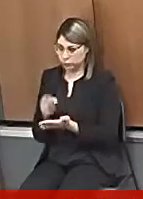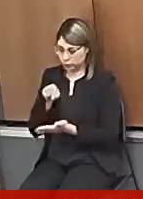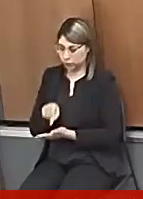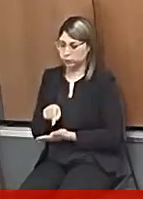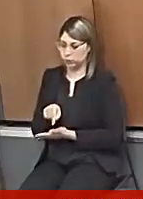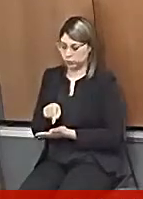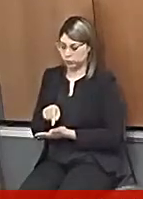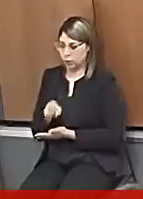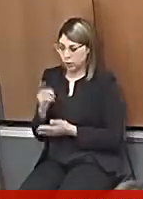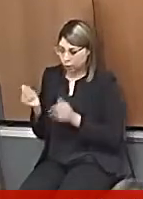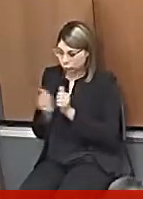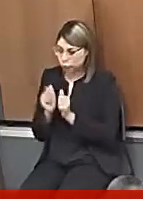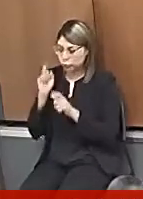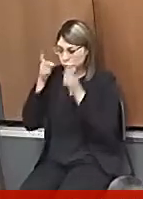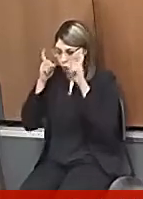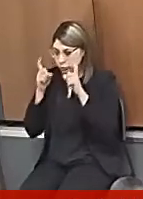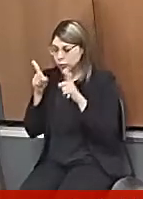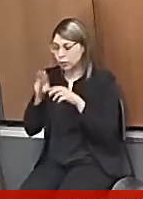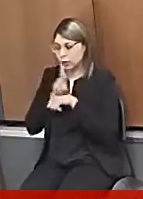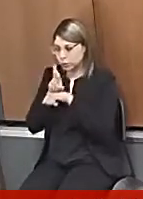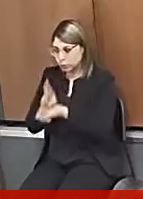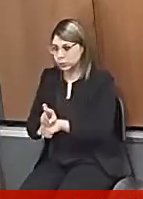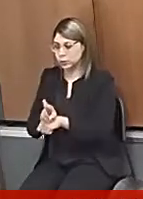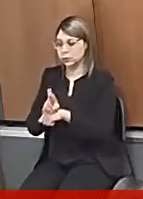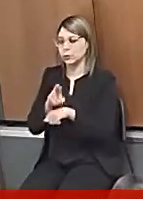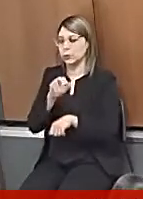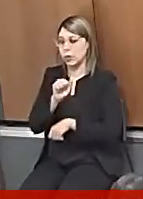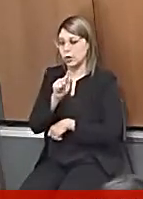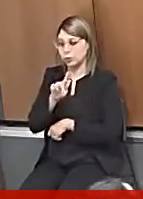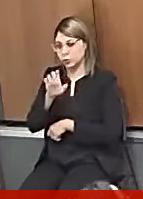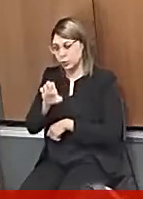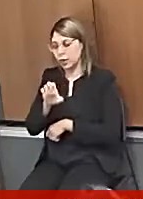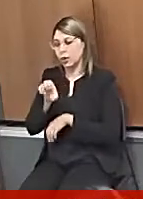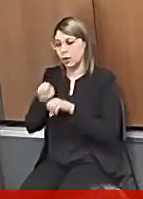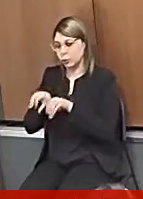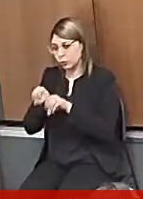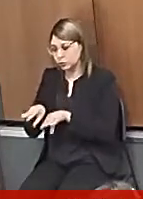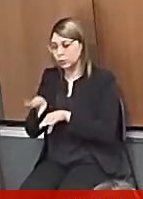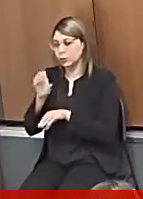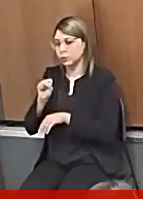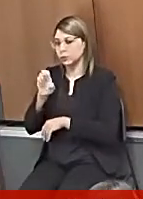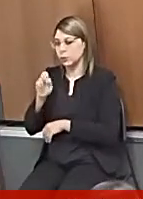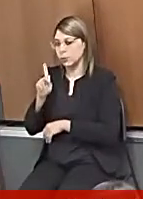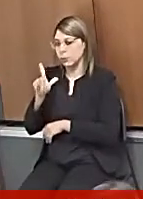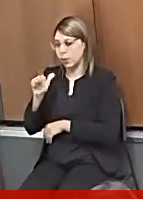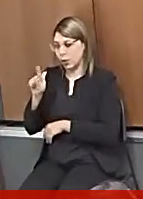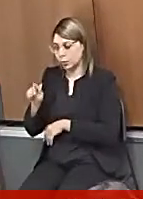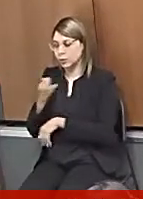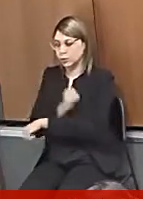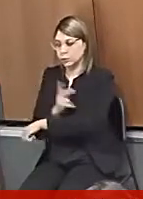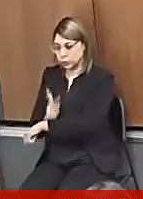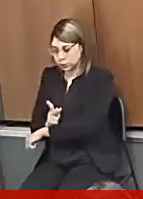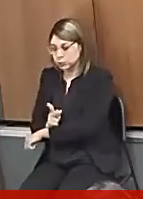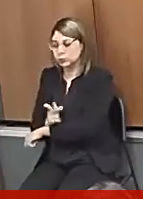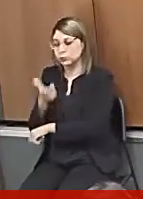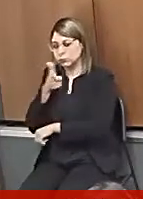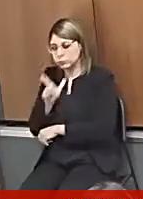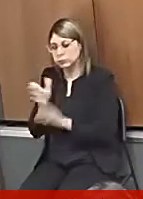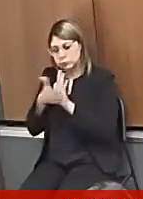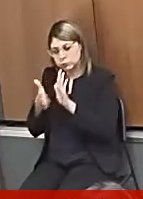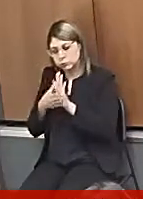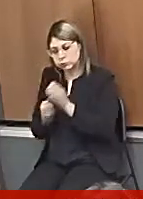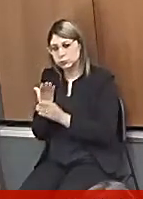essa reunião com os representantes da ge é educação seplag sangue para tirar uma